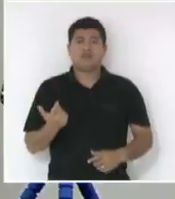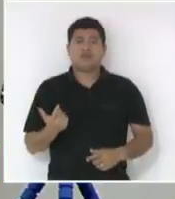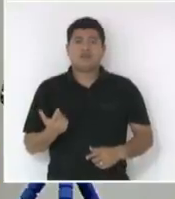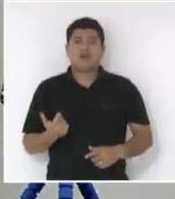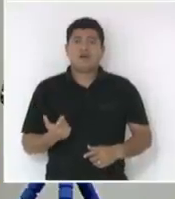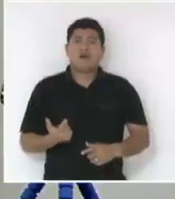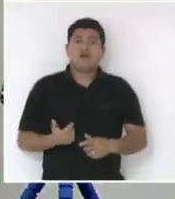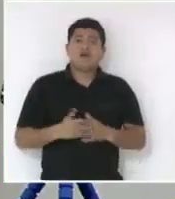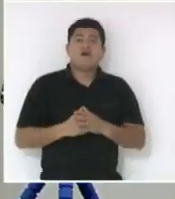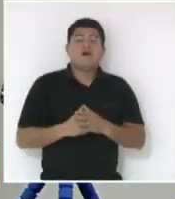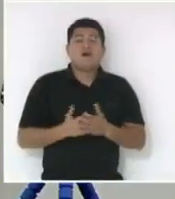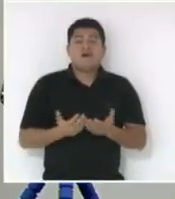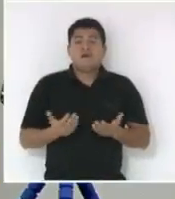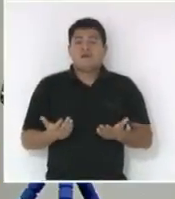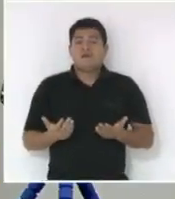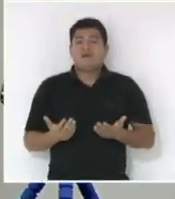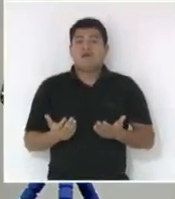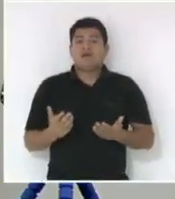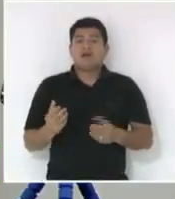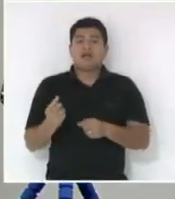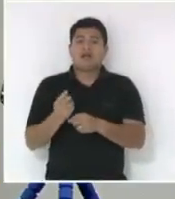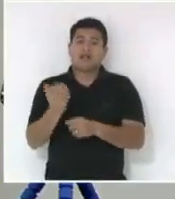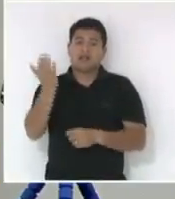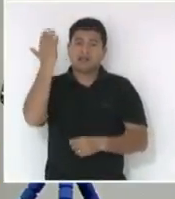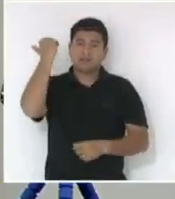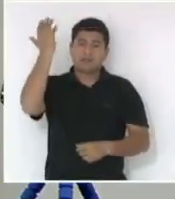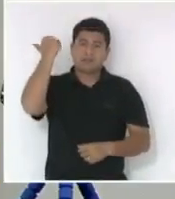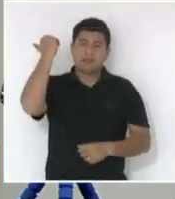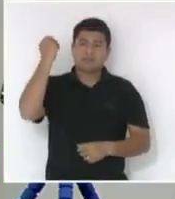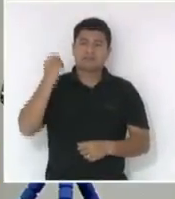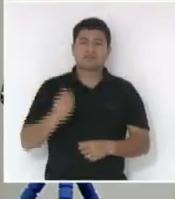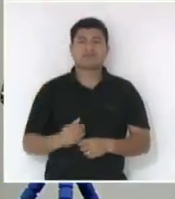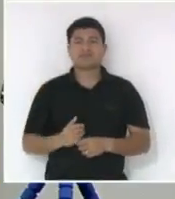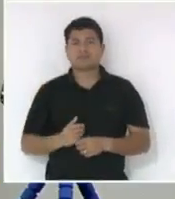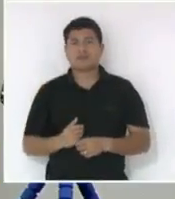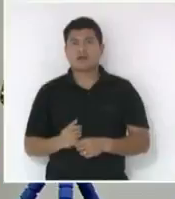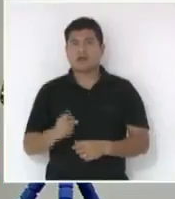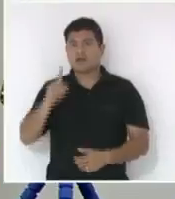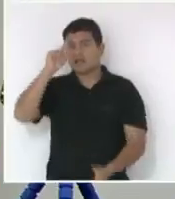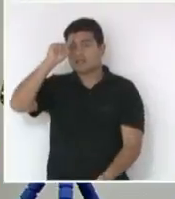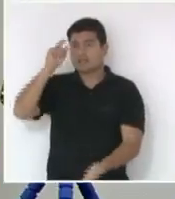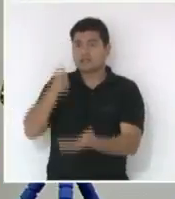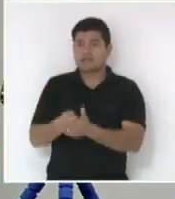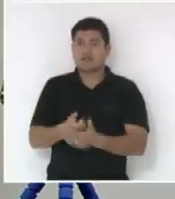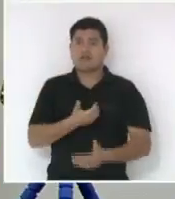E assim, na época, por determinação do seu governador,